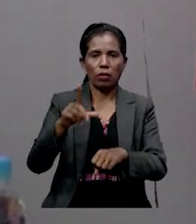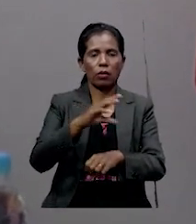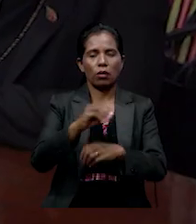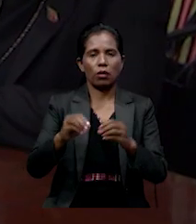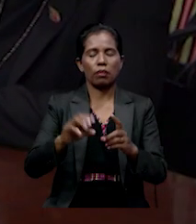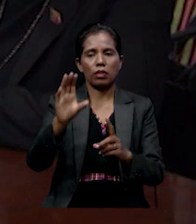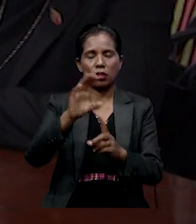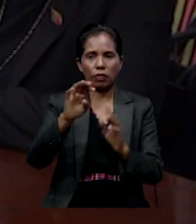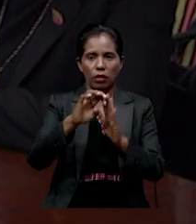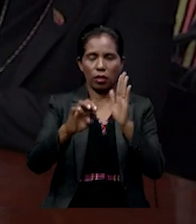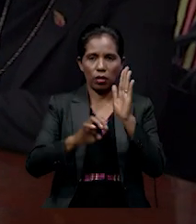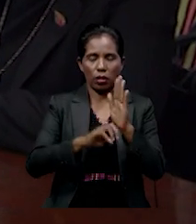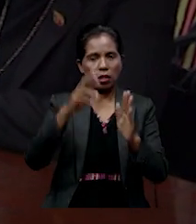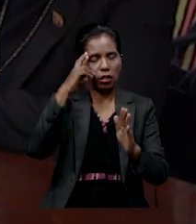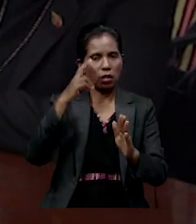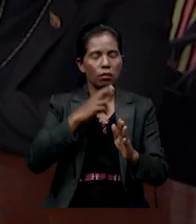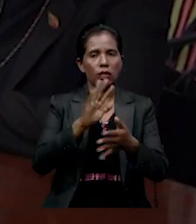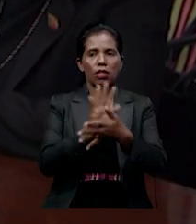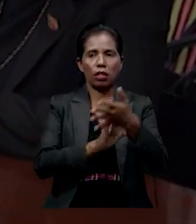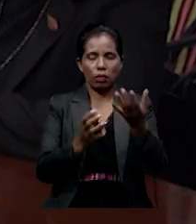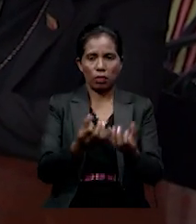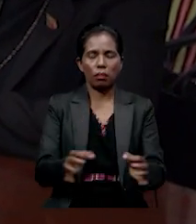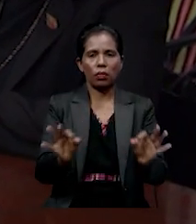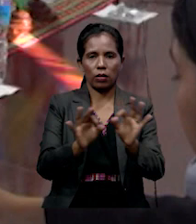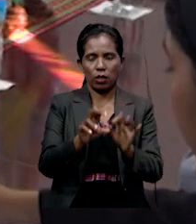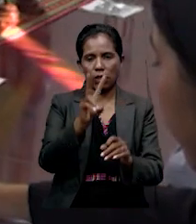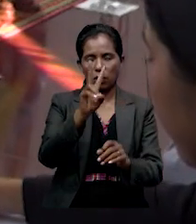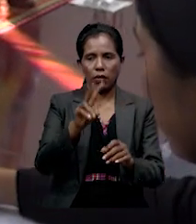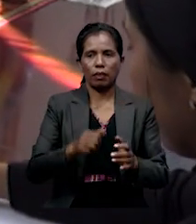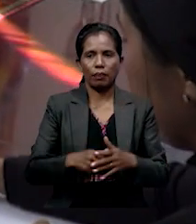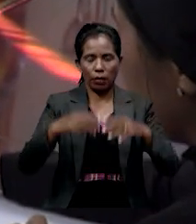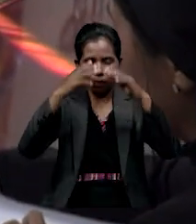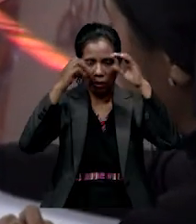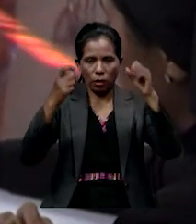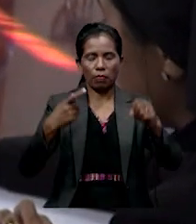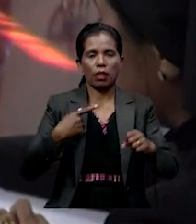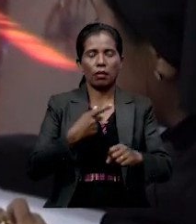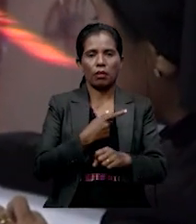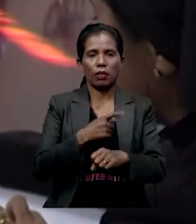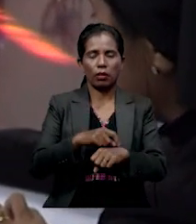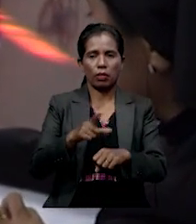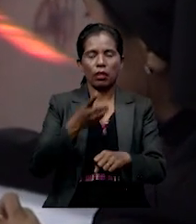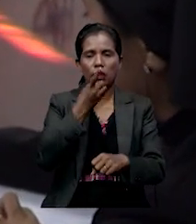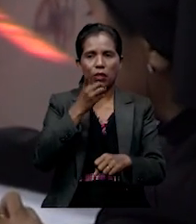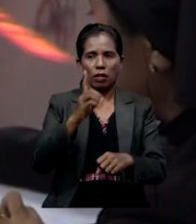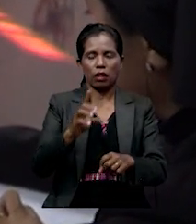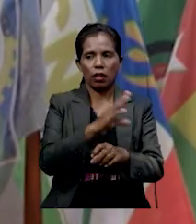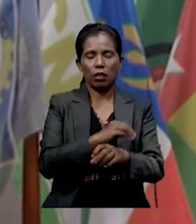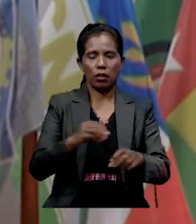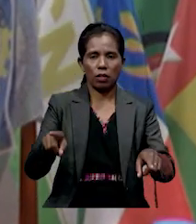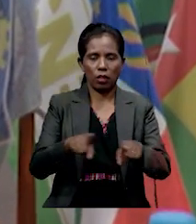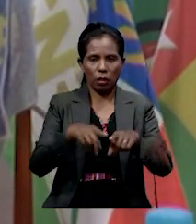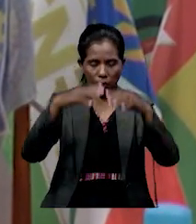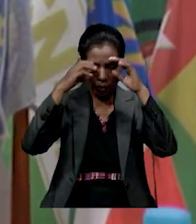chefe de Estado Zé Ramos Horta e a cerimônia importante Ruané. Nune, Presidente do Parlamento declara nia parte maxei substitui Presidente